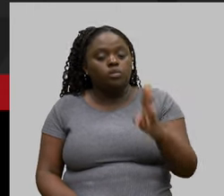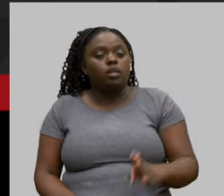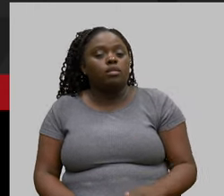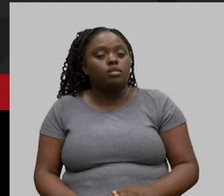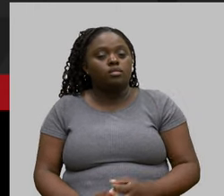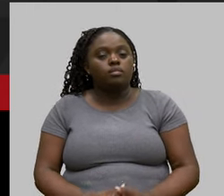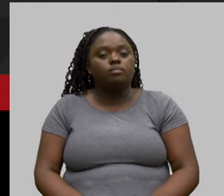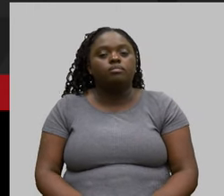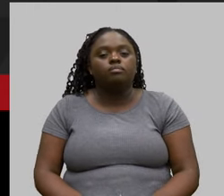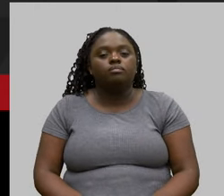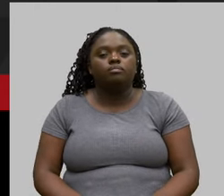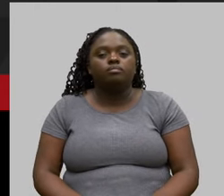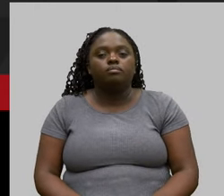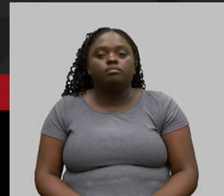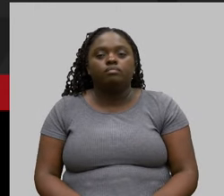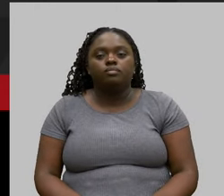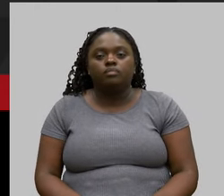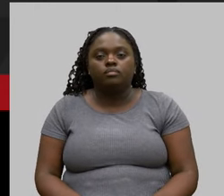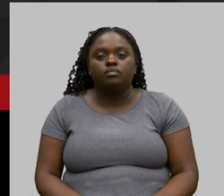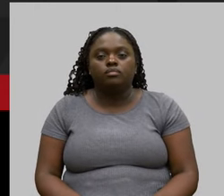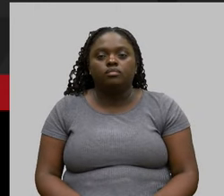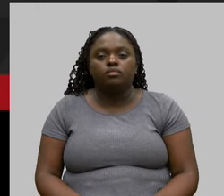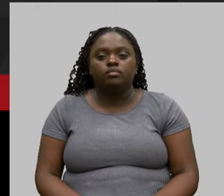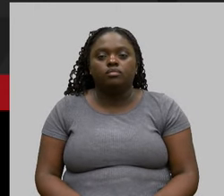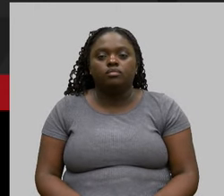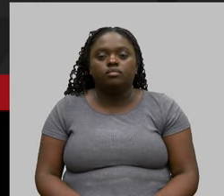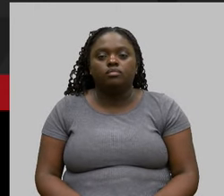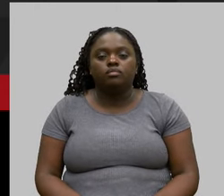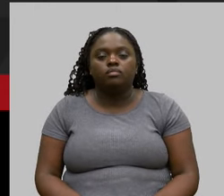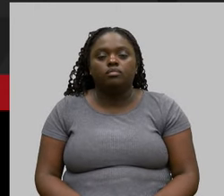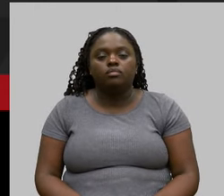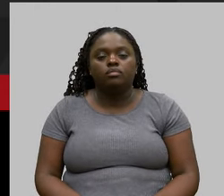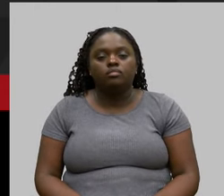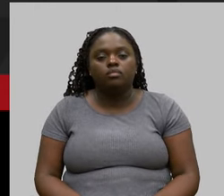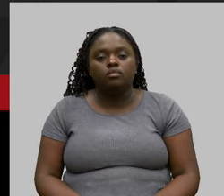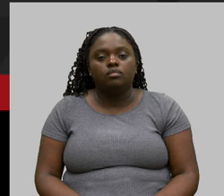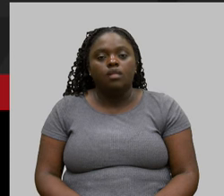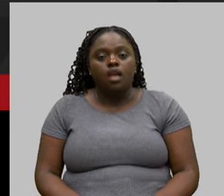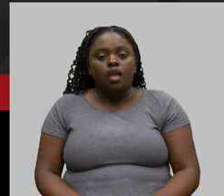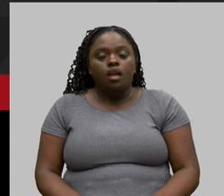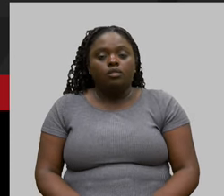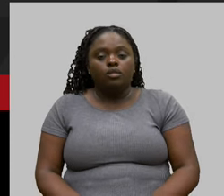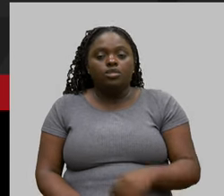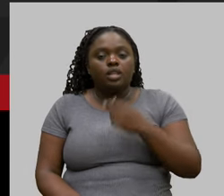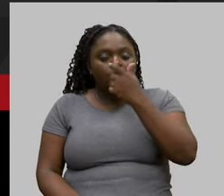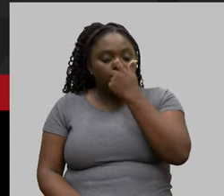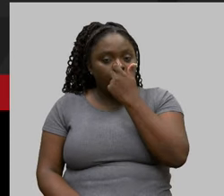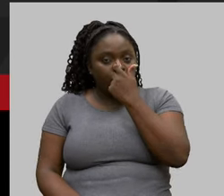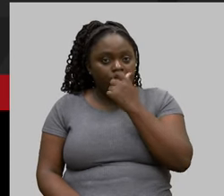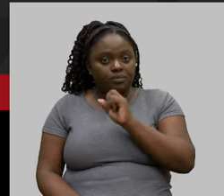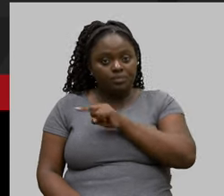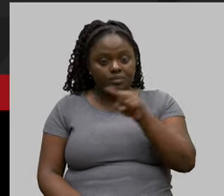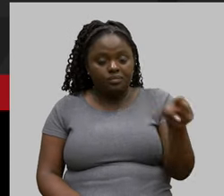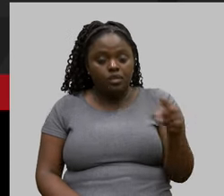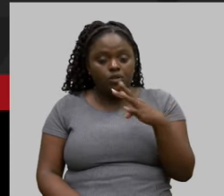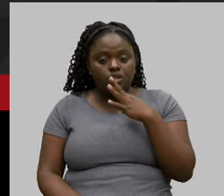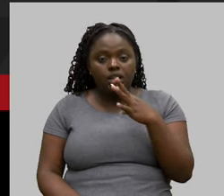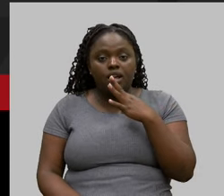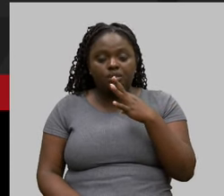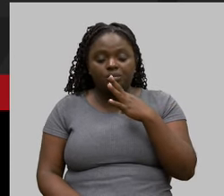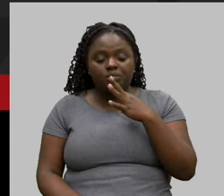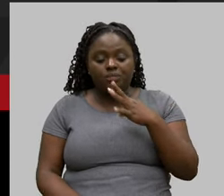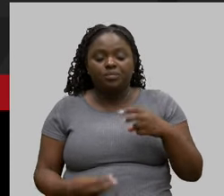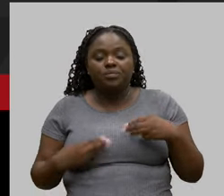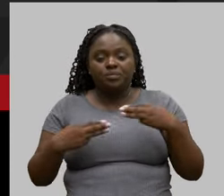União pode passar por favor aqui para vocês conhecerem nosso Ministério da Previdência social com com o novo